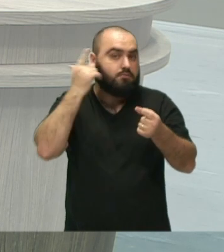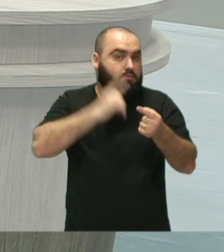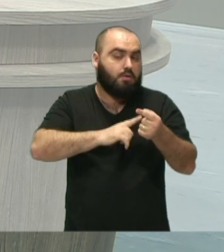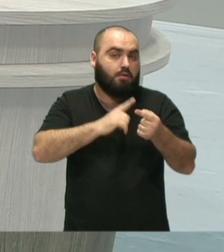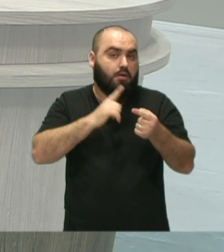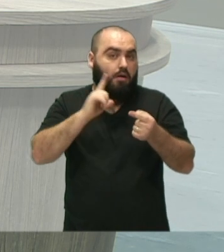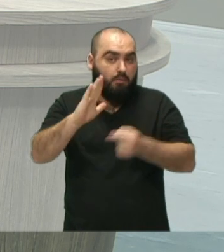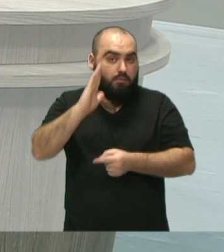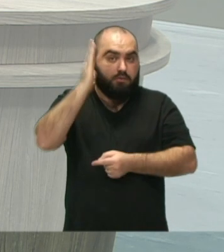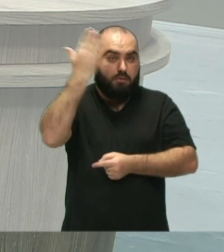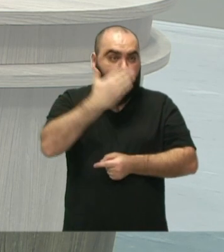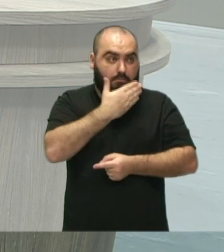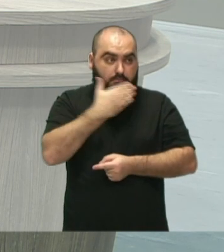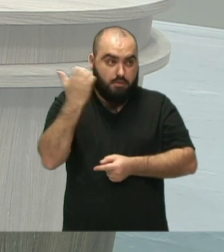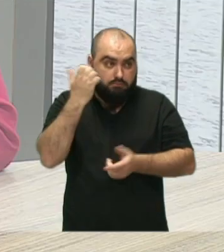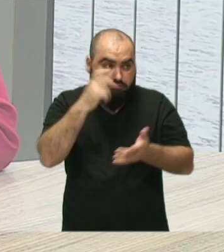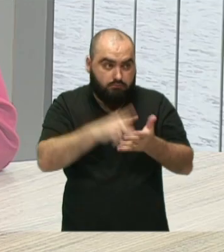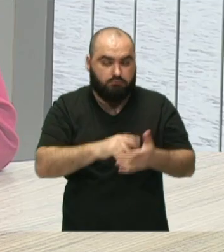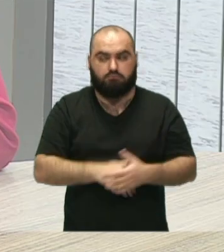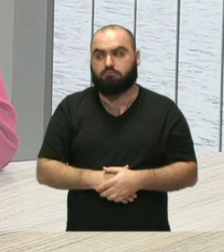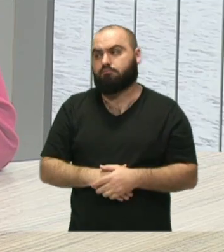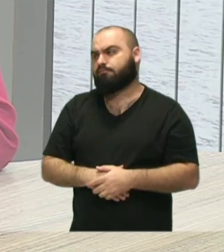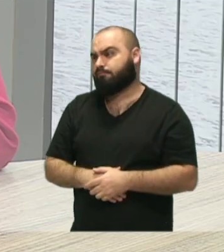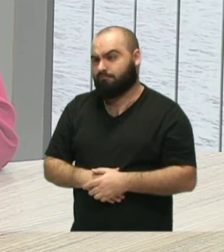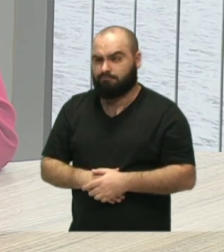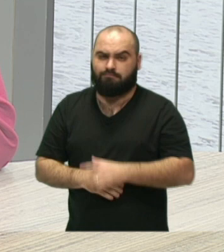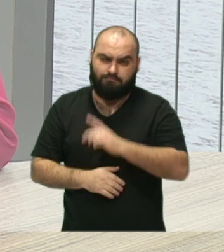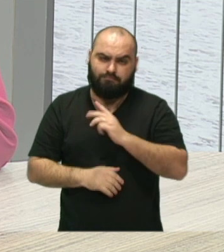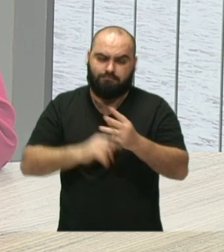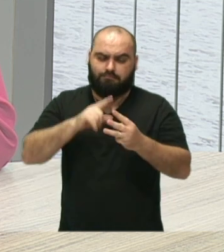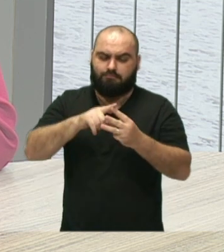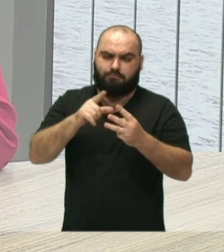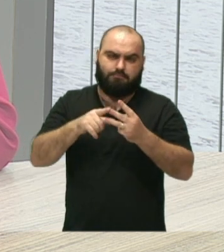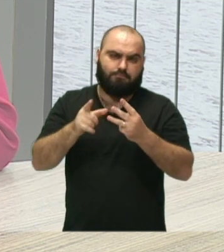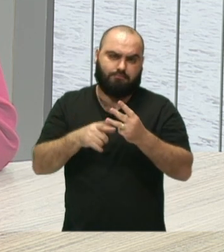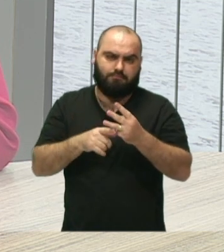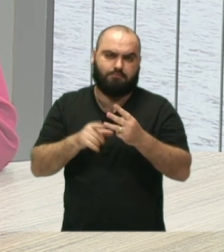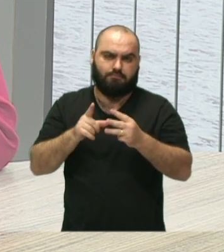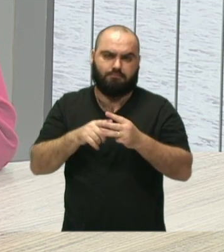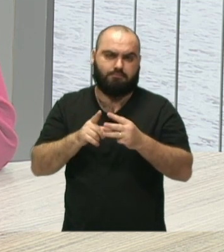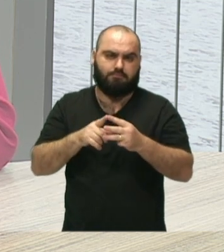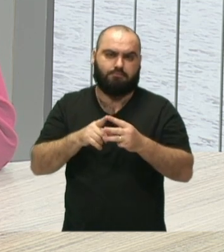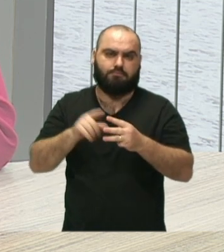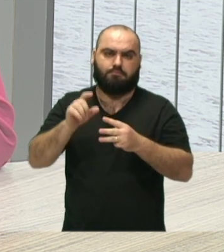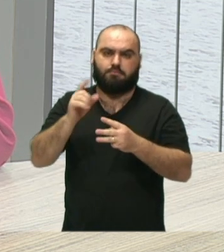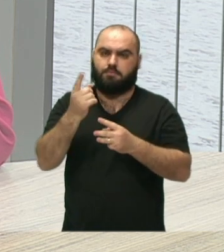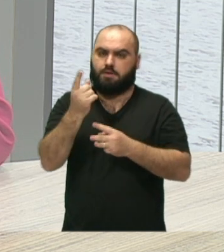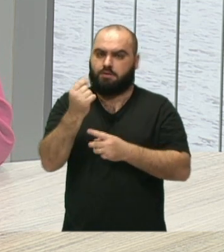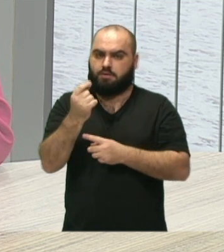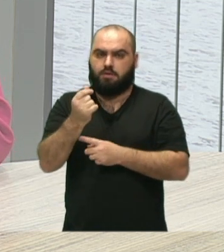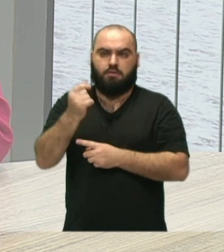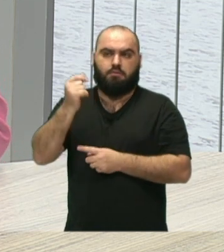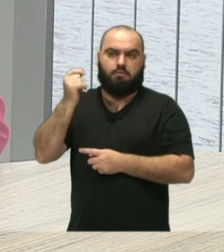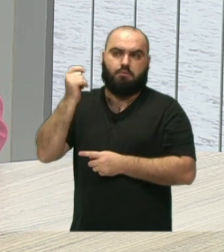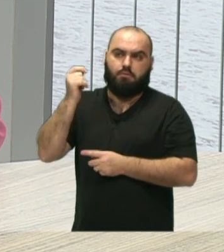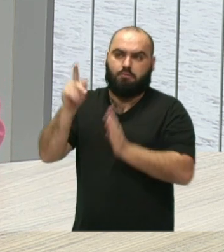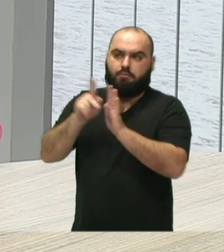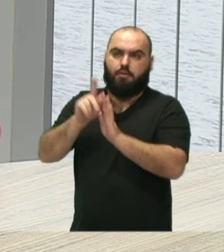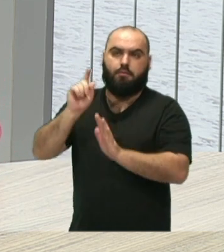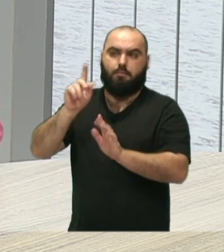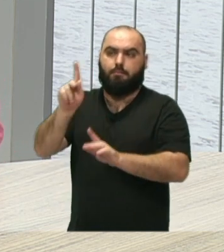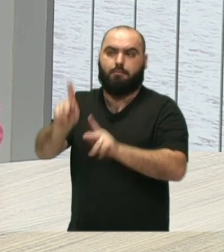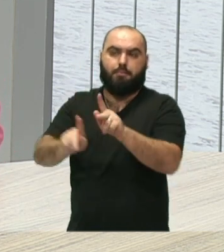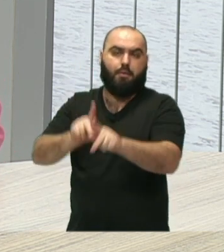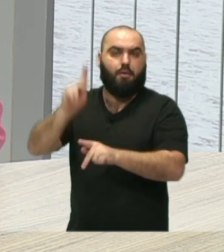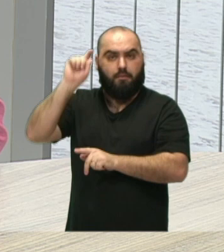isso aconteça? Eu acho que é um tripé importante, fortalecimento socioeconômico do povo preto, porque a